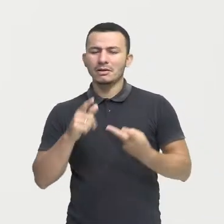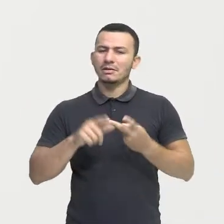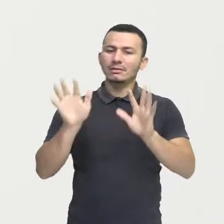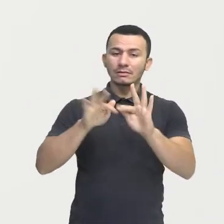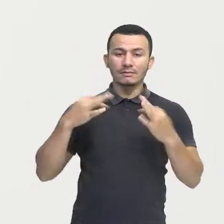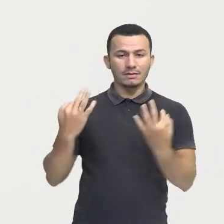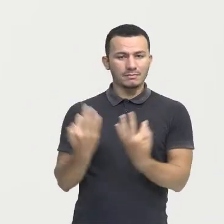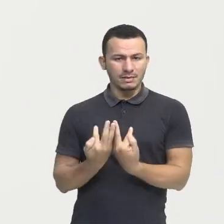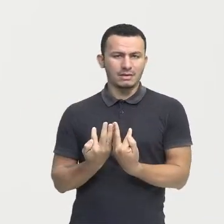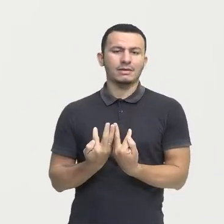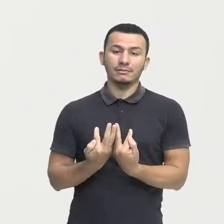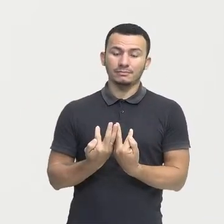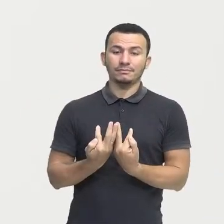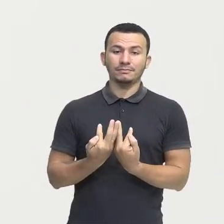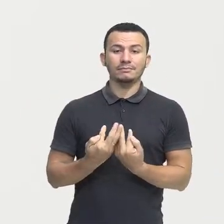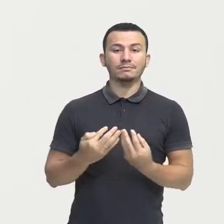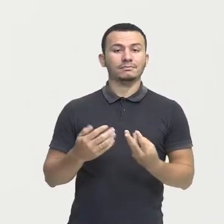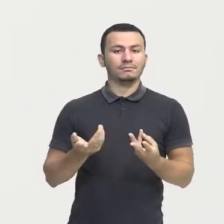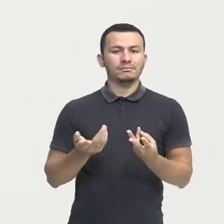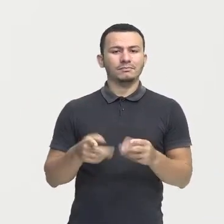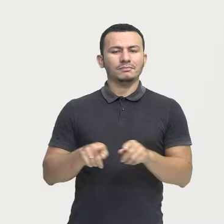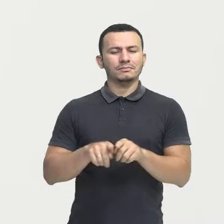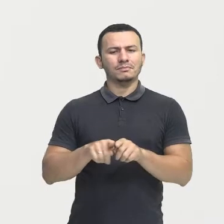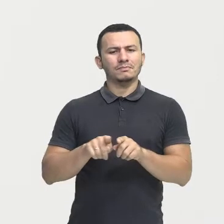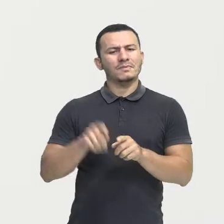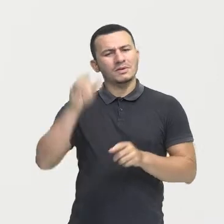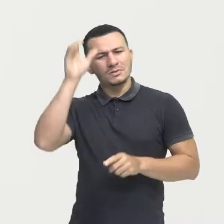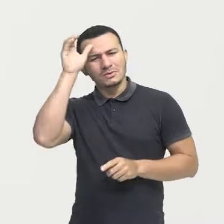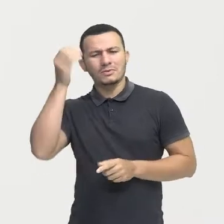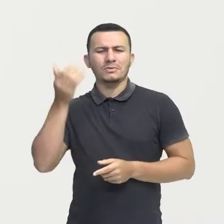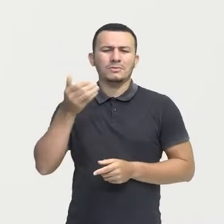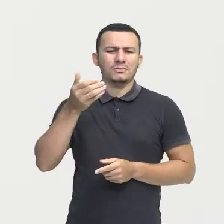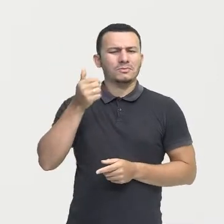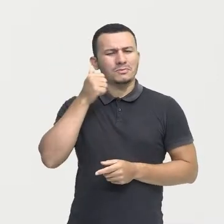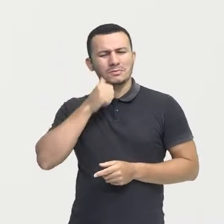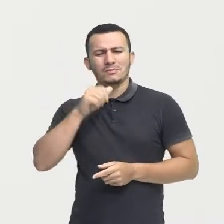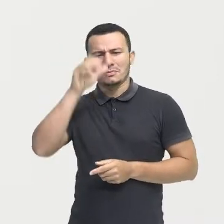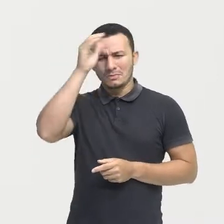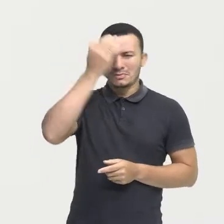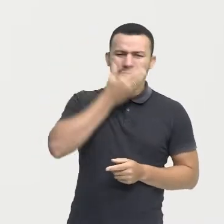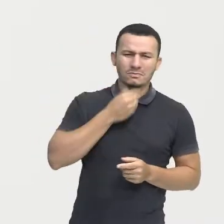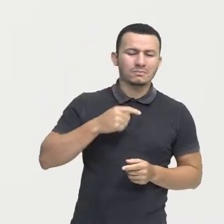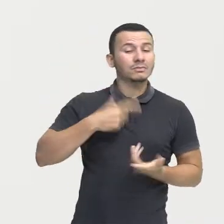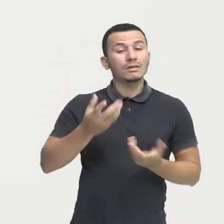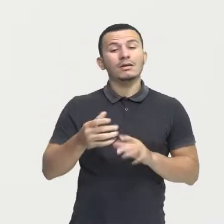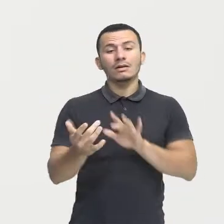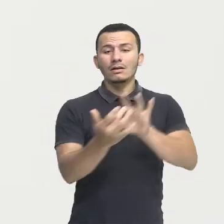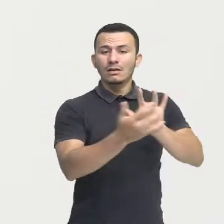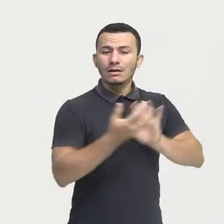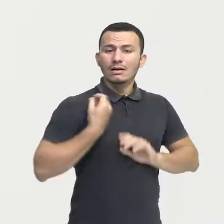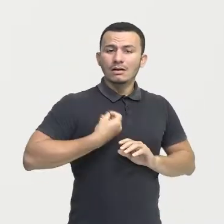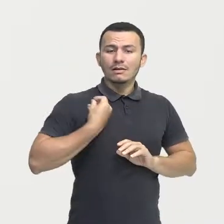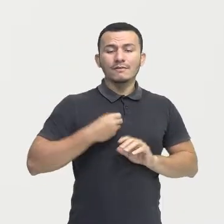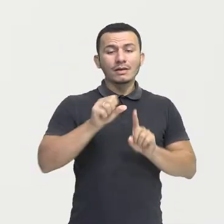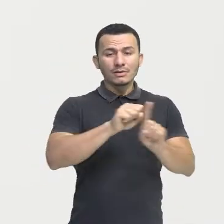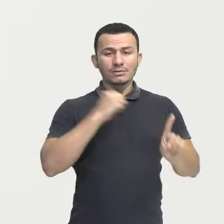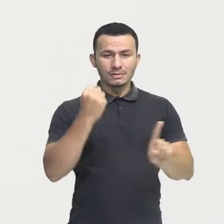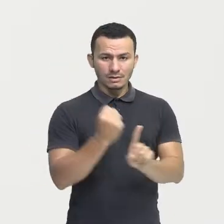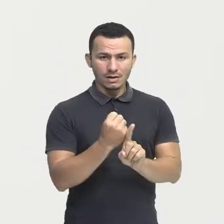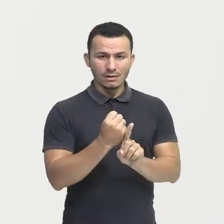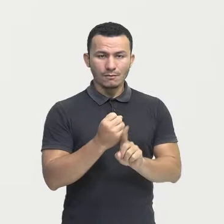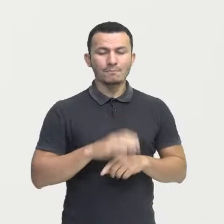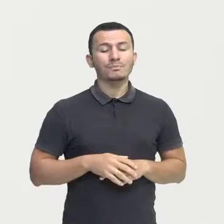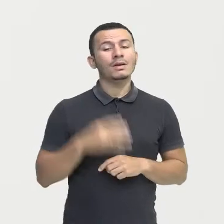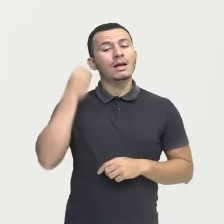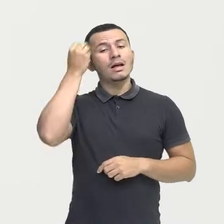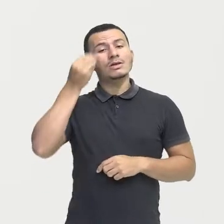família. Nós temos parentes. Então, é um convívio social. É o saber que se